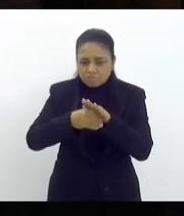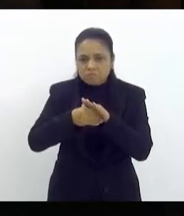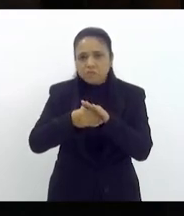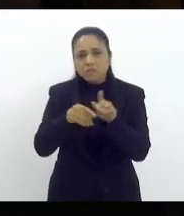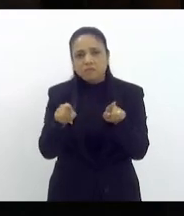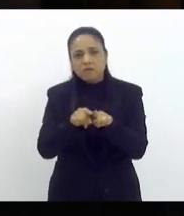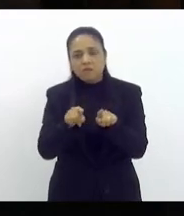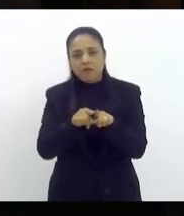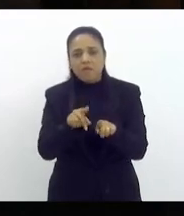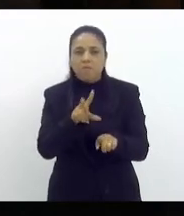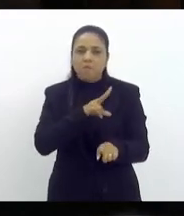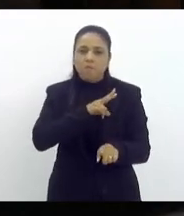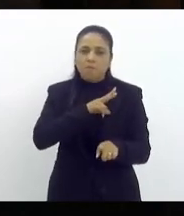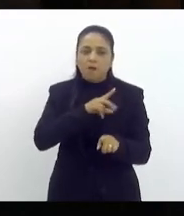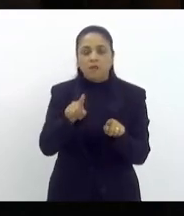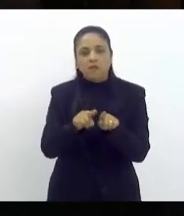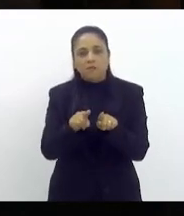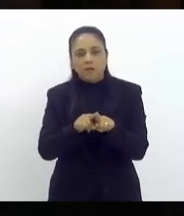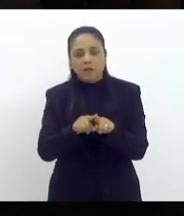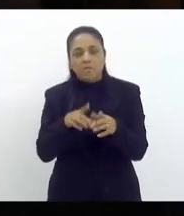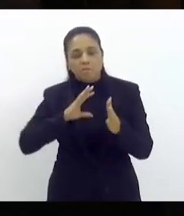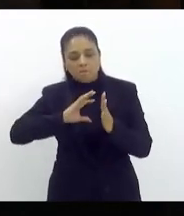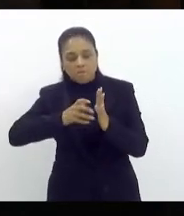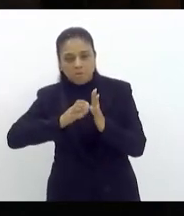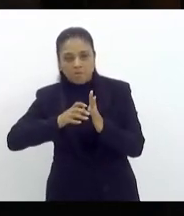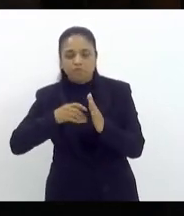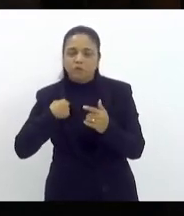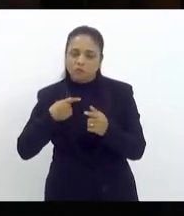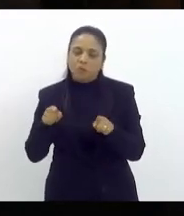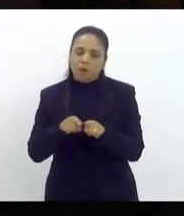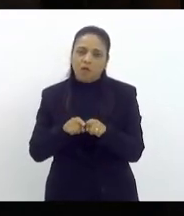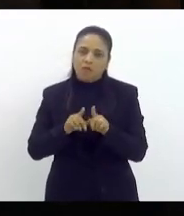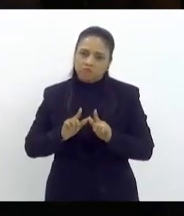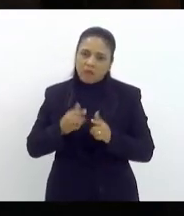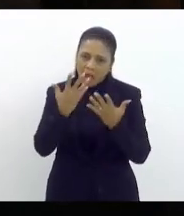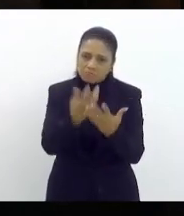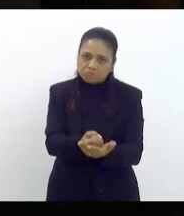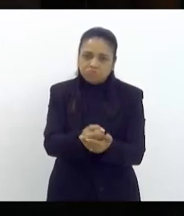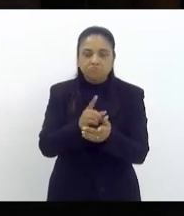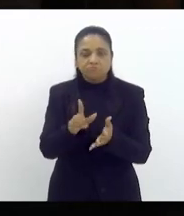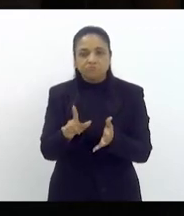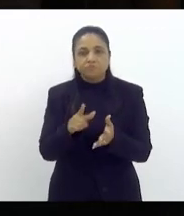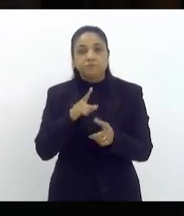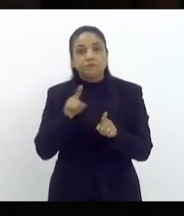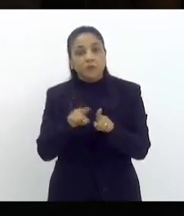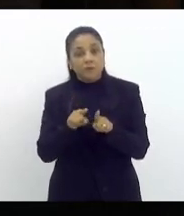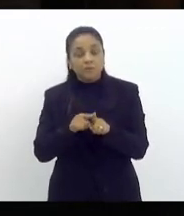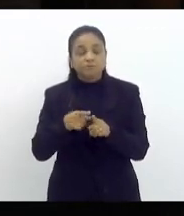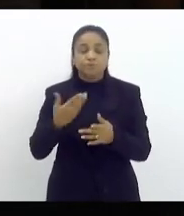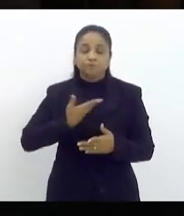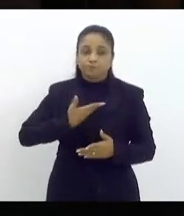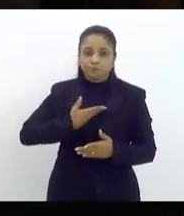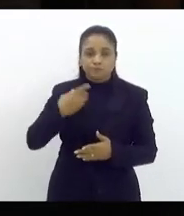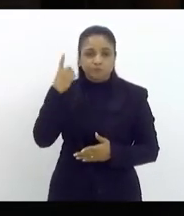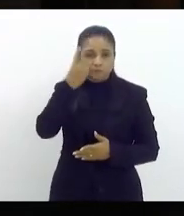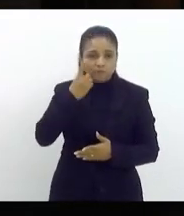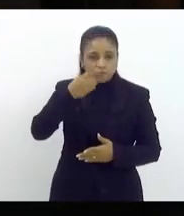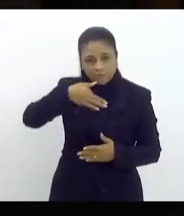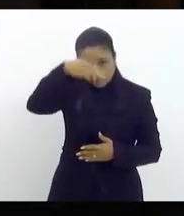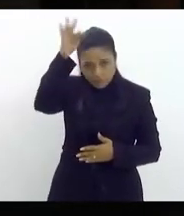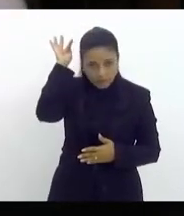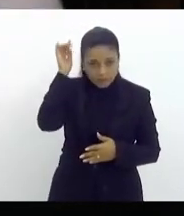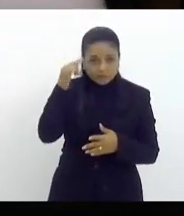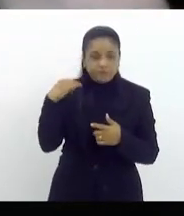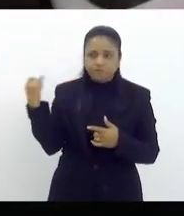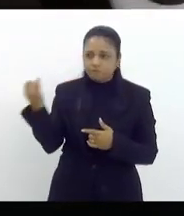e de bancada ao qual já me coloco favorável e valorizo também como disse o companheiro Flávio Serafini sobre a importância